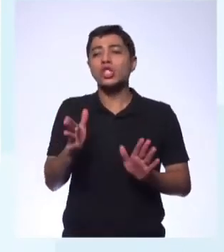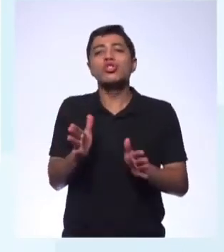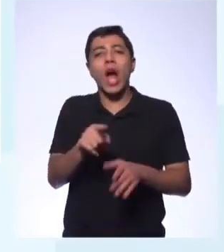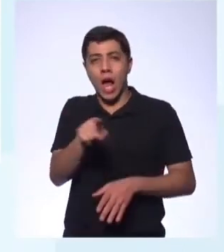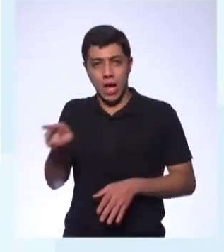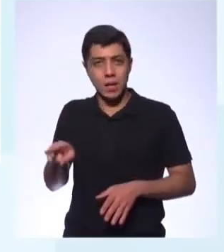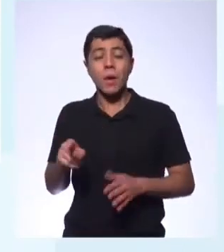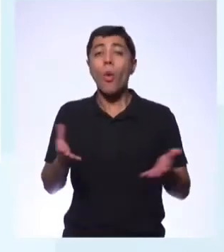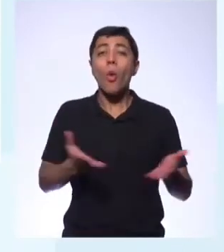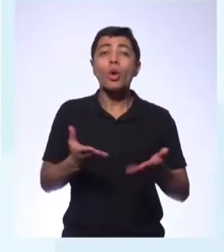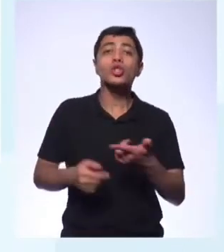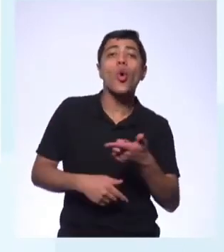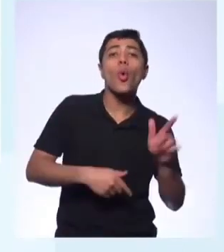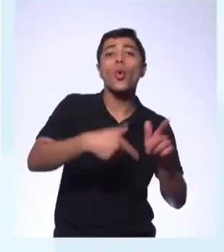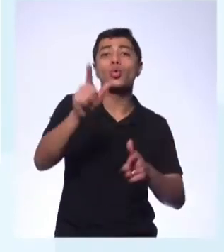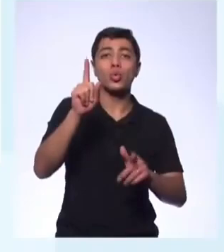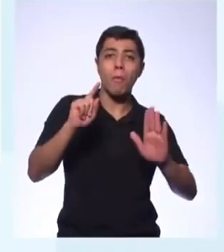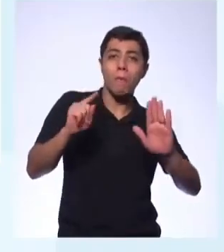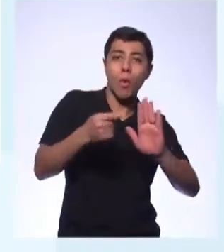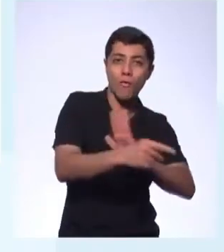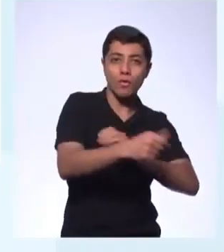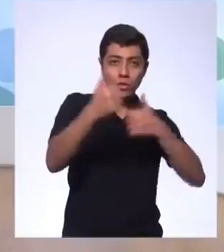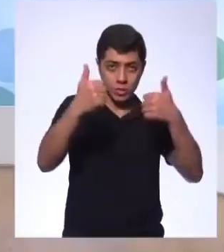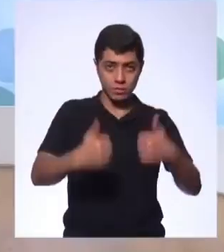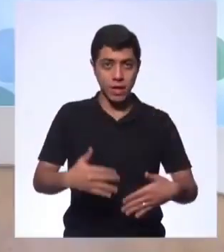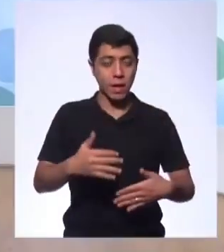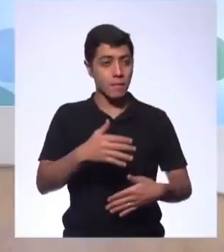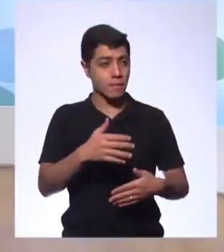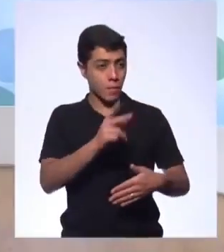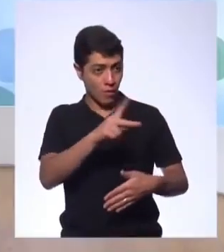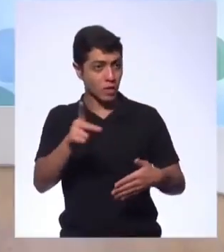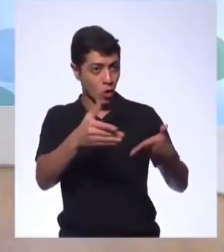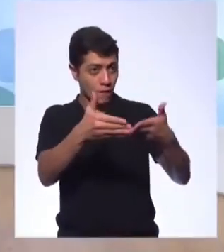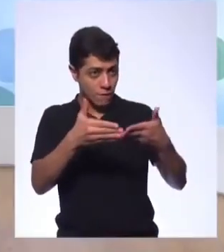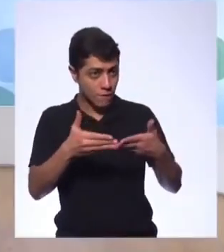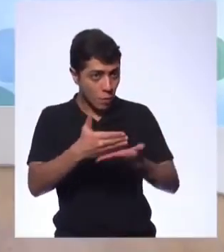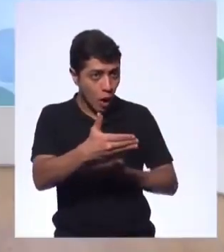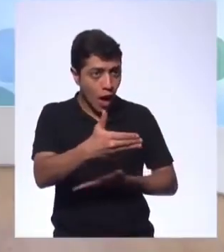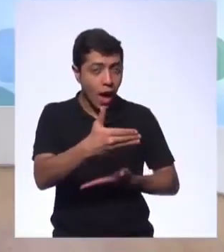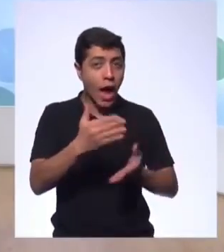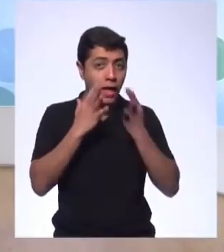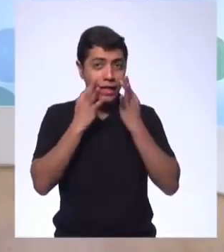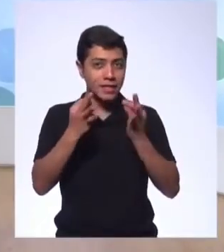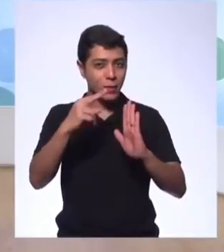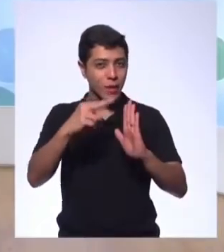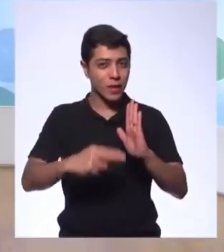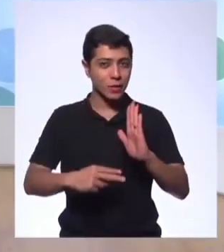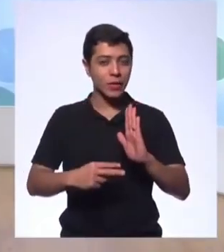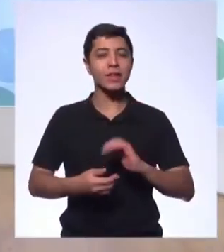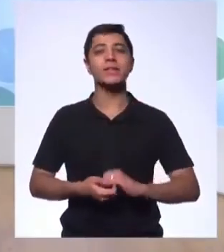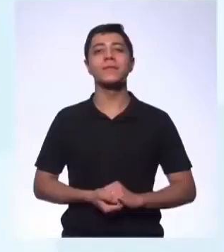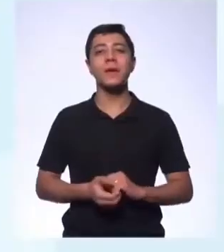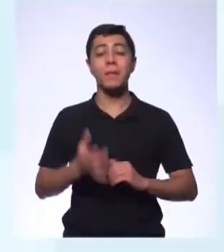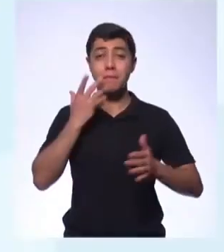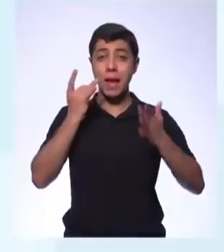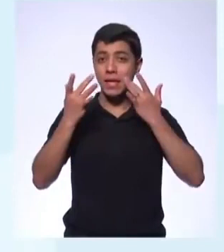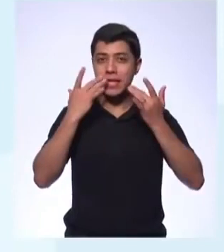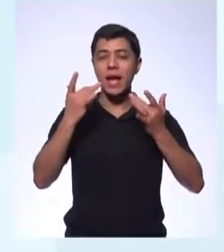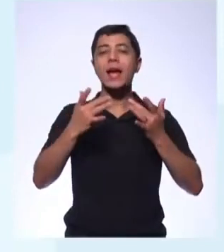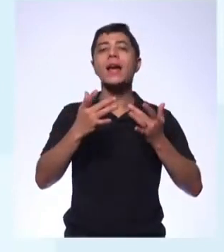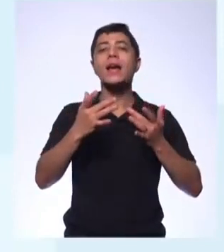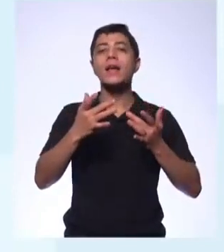96, todos? Então, professora Tayana, vamos lá? Nos acompanhem. Nossa leitura. Trecho da peça Rio de Janeiro,